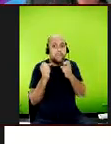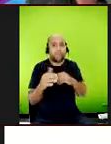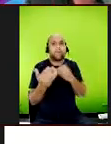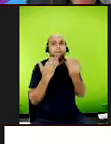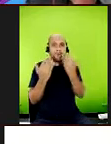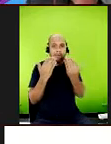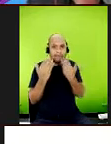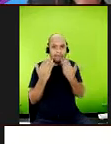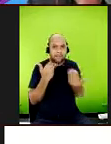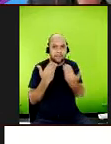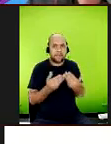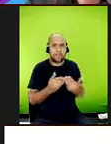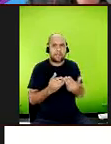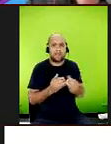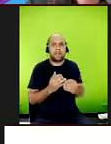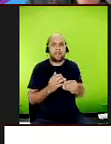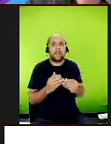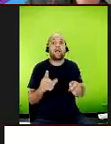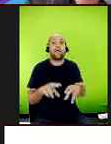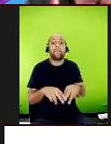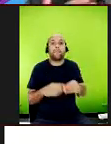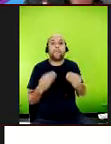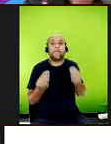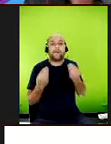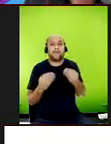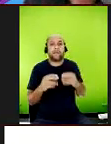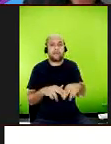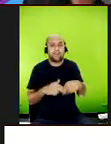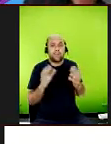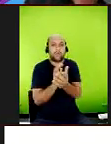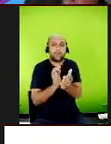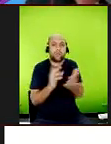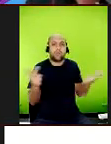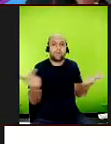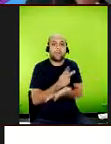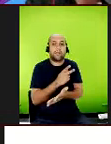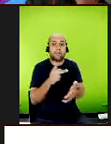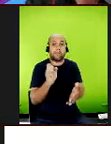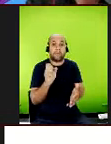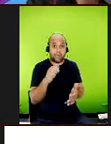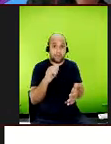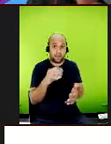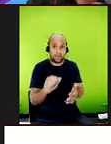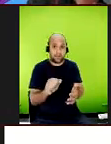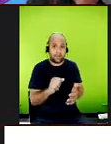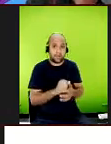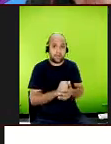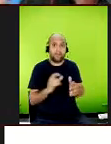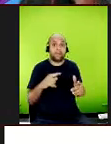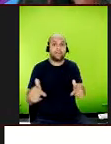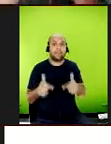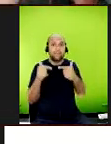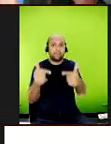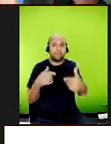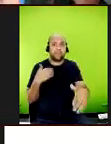para que o segundo sistema ele gera uma peneira para o primeiro sistema e você não é não haja debate pronto porque